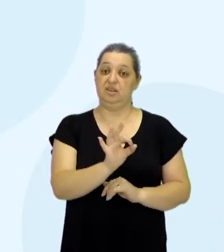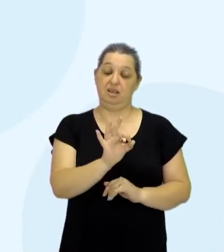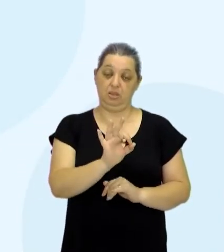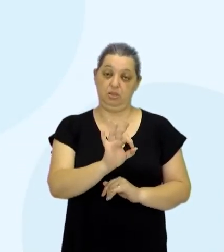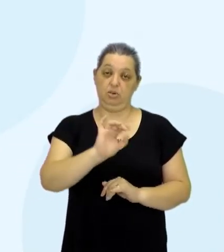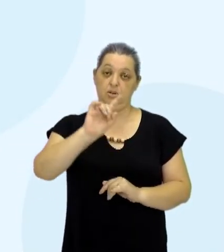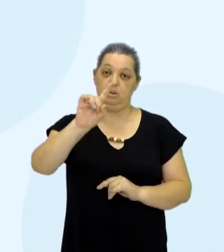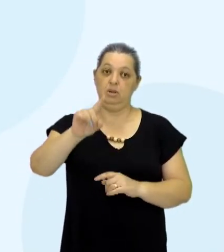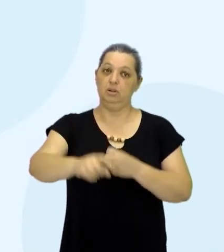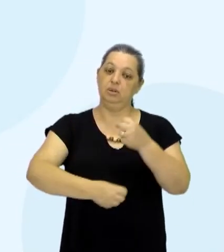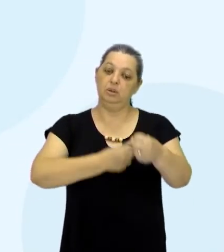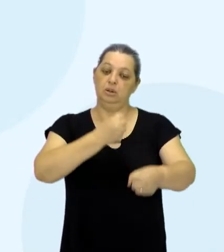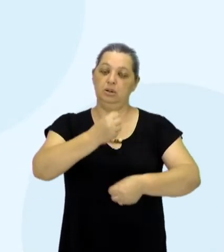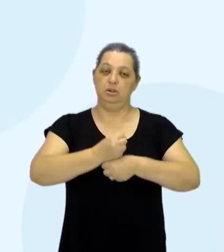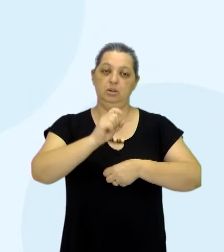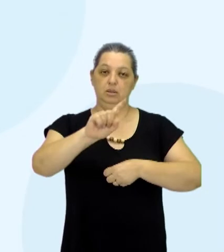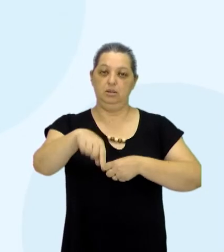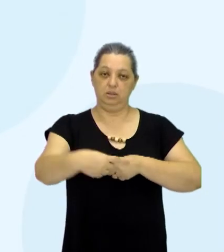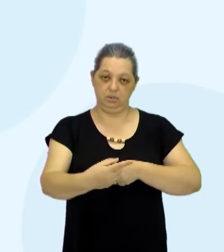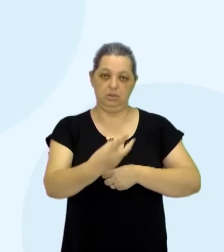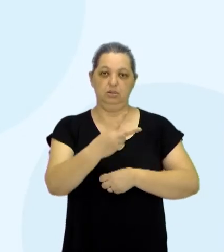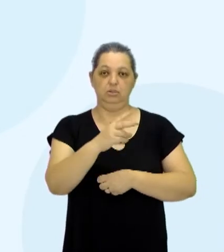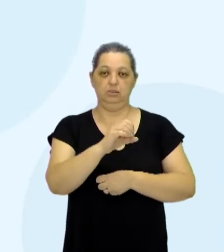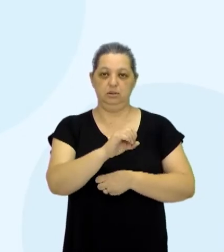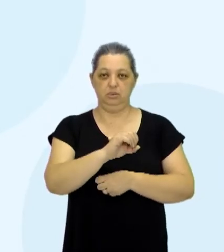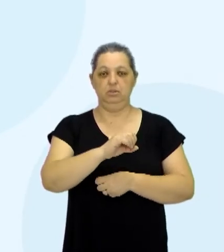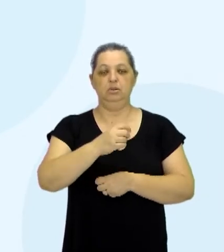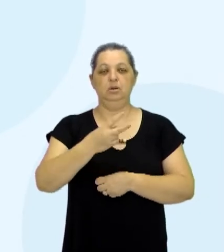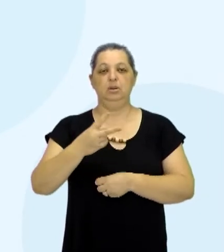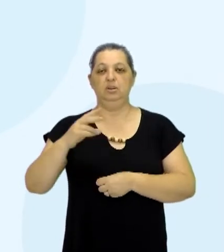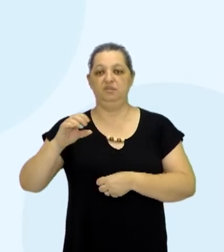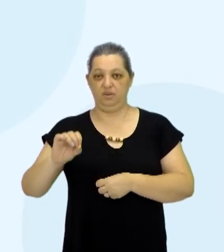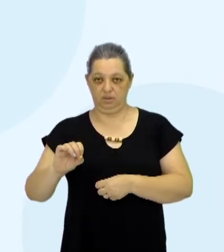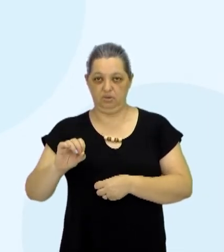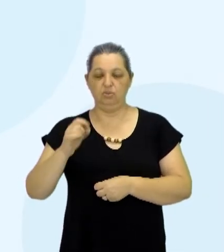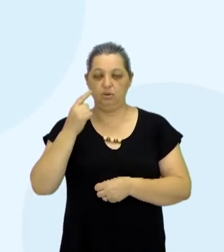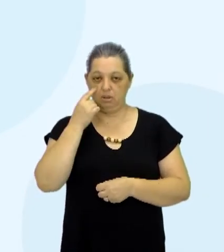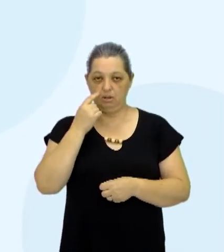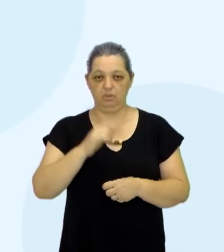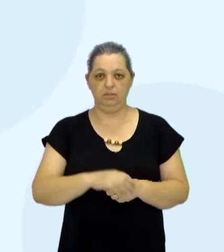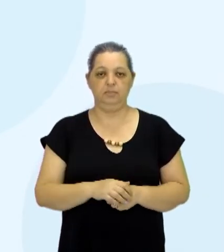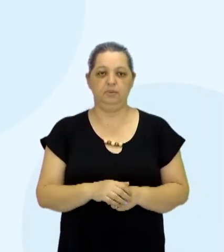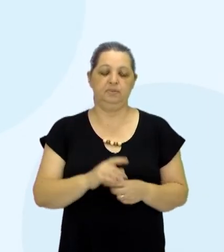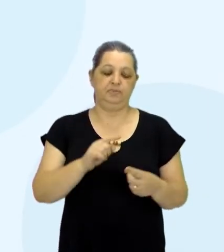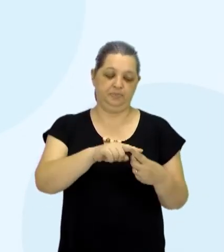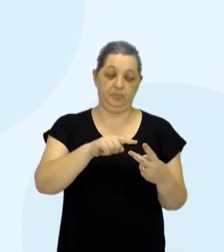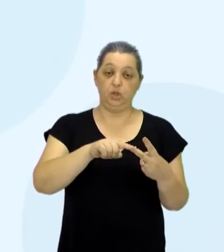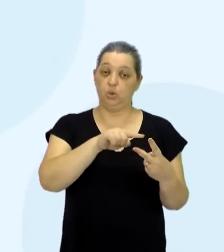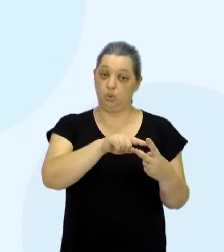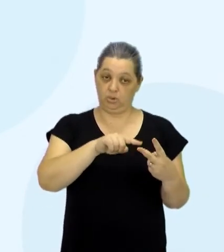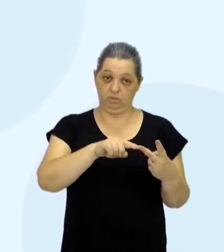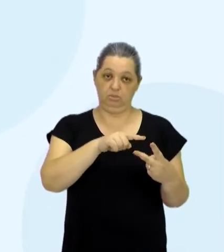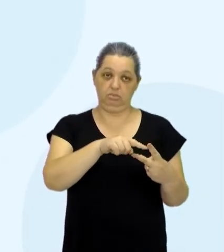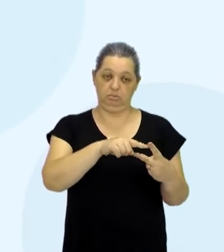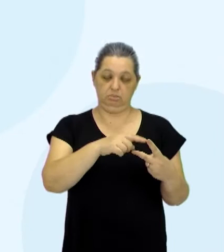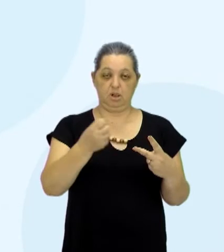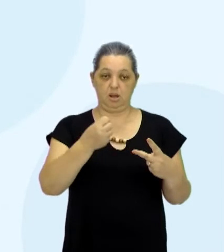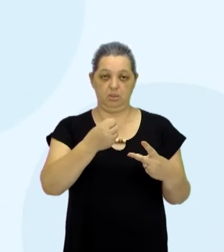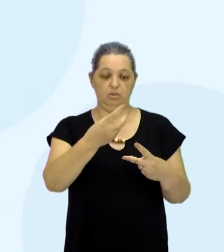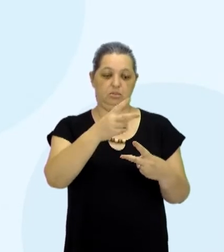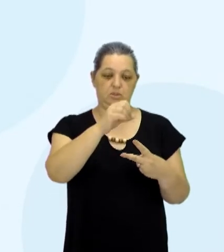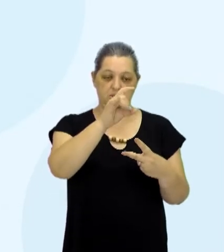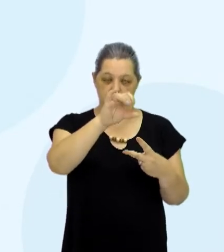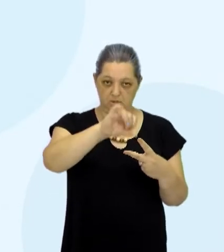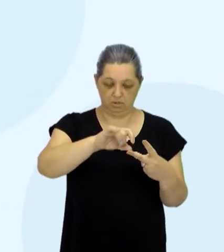ano seguinte, ou seja, em janeiro de 2020. Então, um em janeiro de 2019, um em 2020. Bom, por que que eu chamei de parte